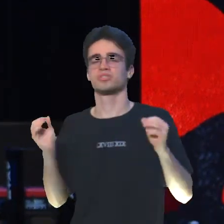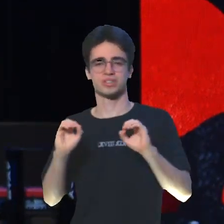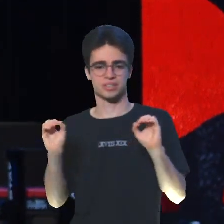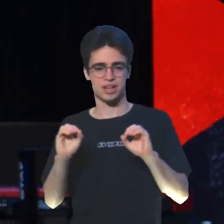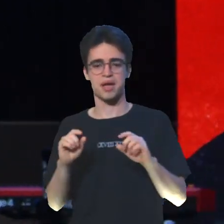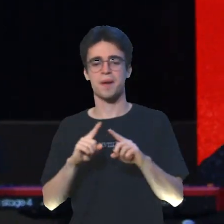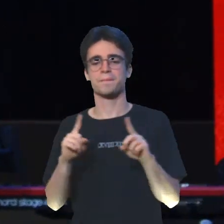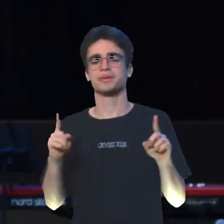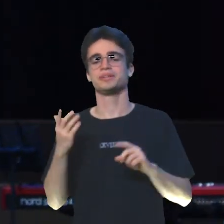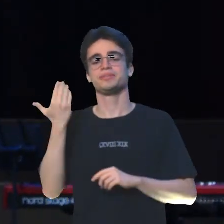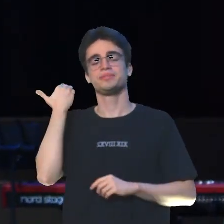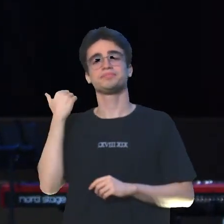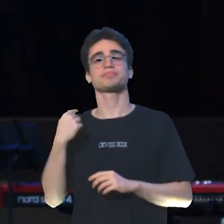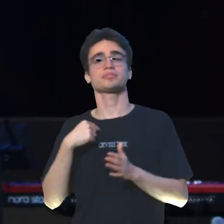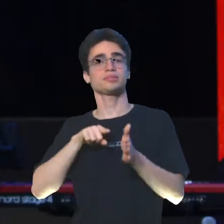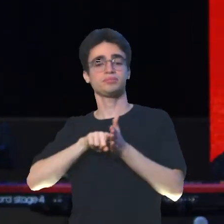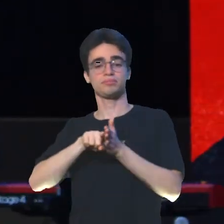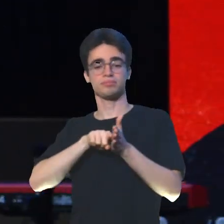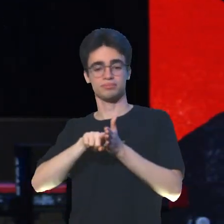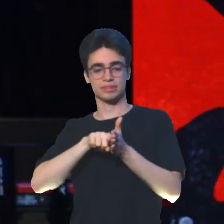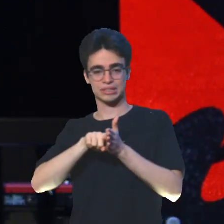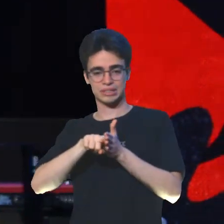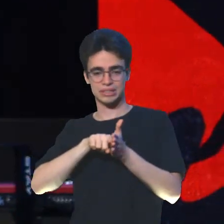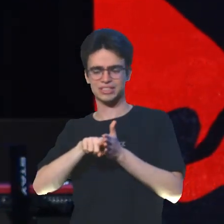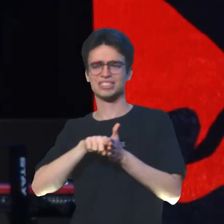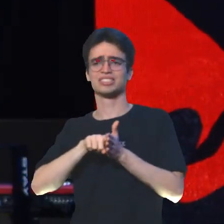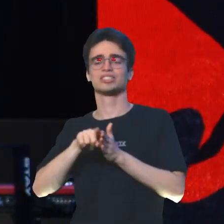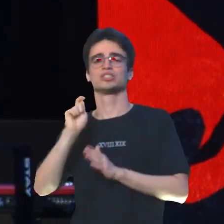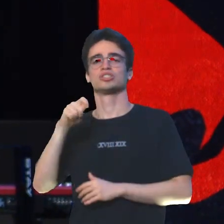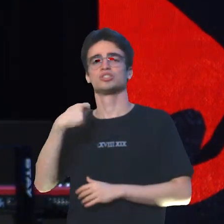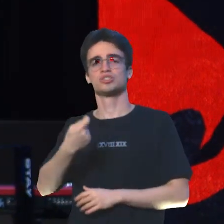Quando eu estava fazendo as minhas pesquisas de como,